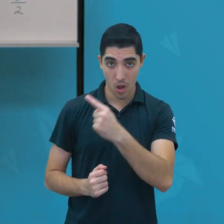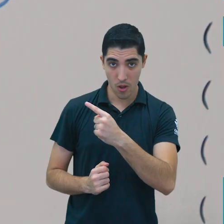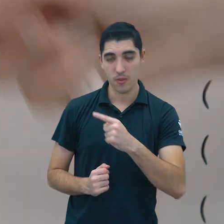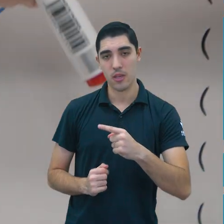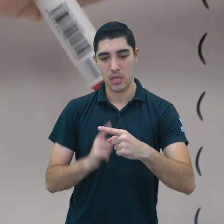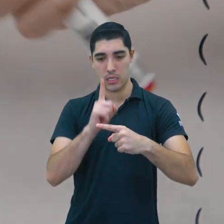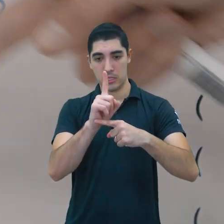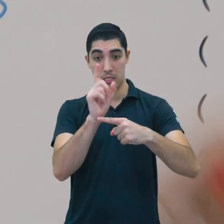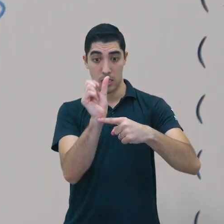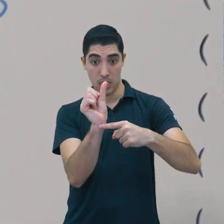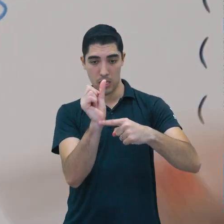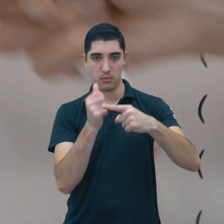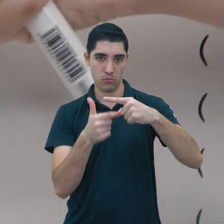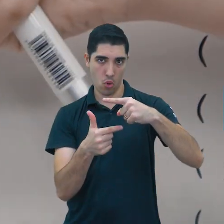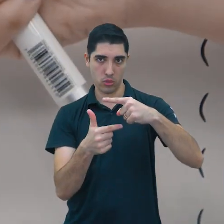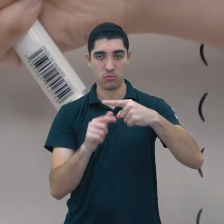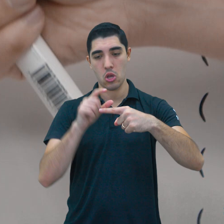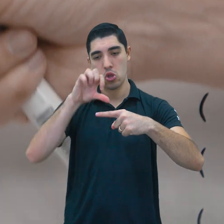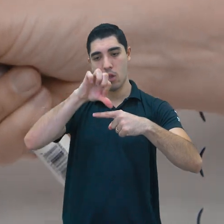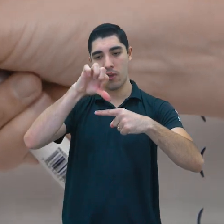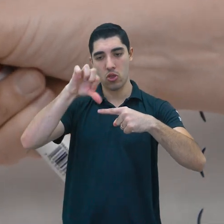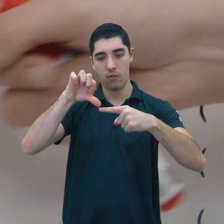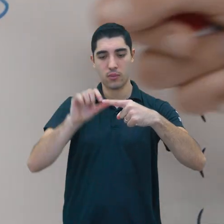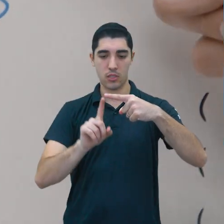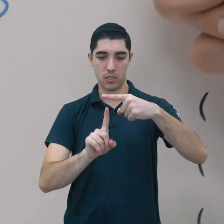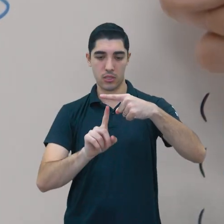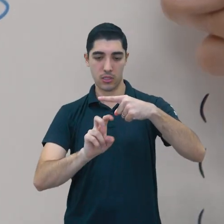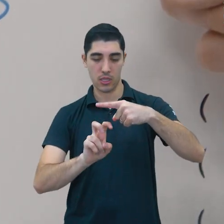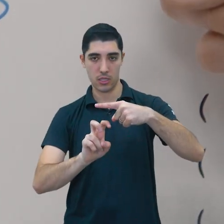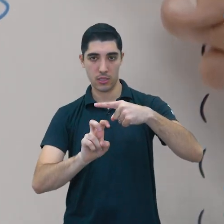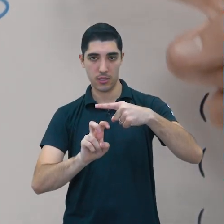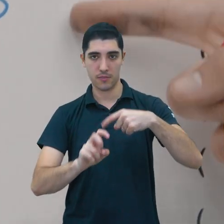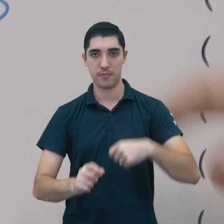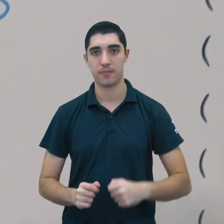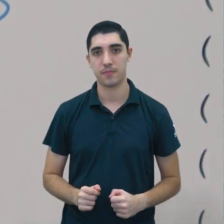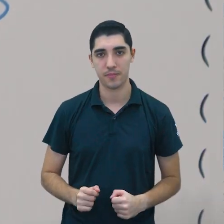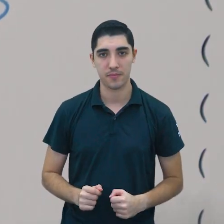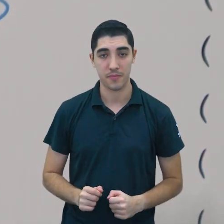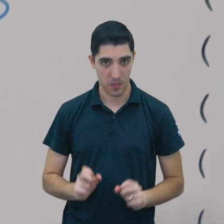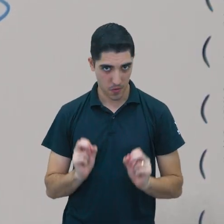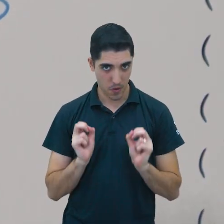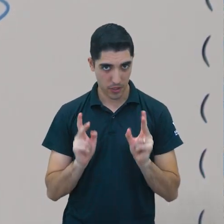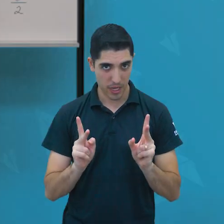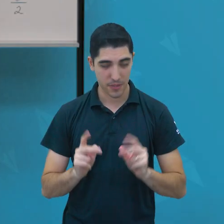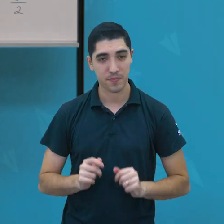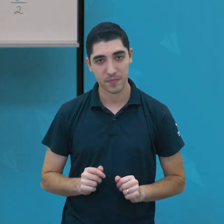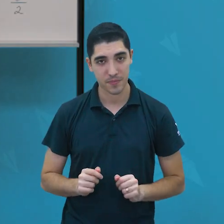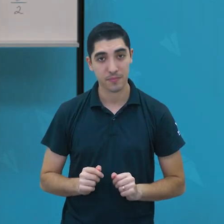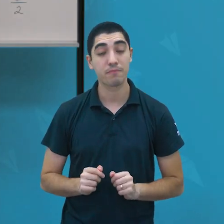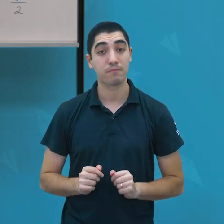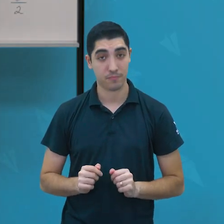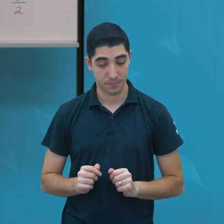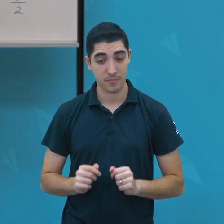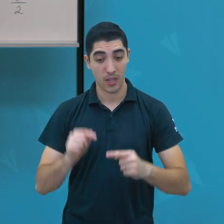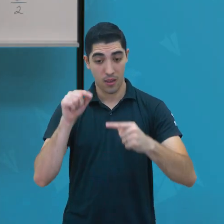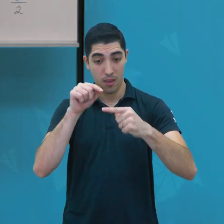denominador. Ó, dois exemplos, 16 meios e 99 quinzeavos,